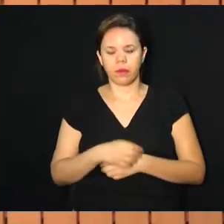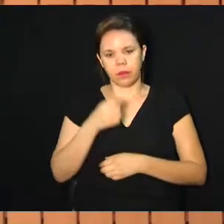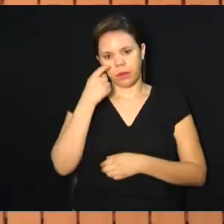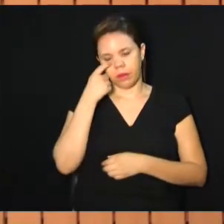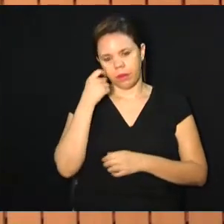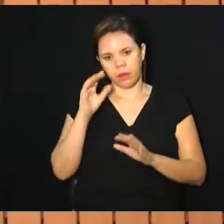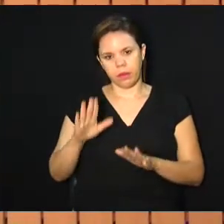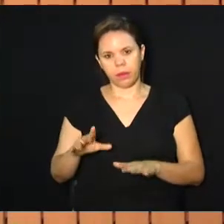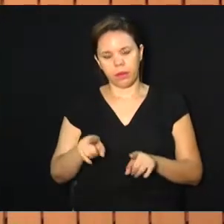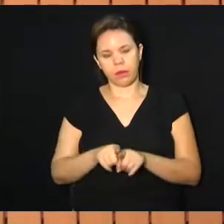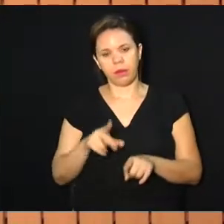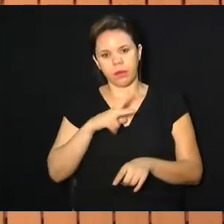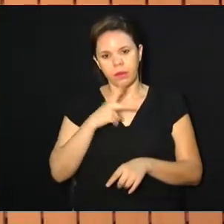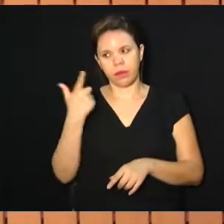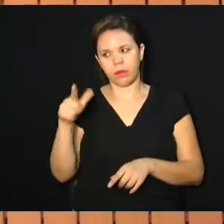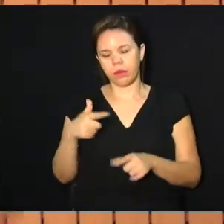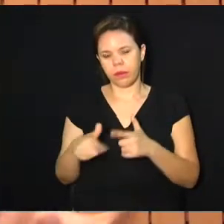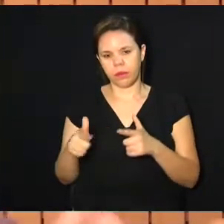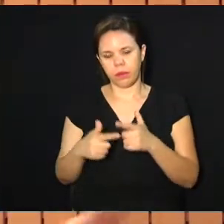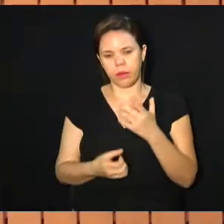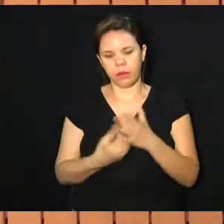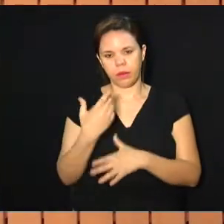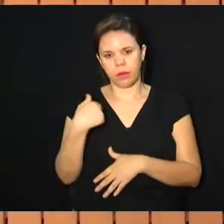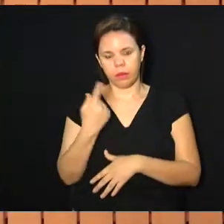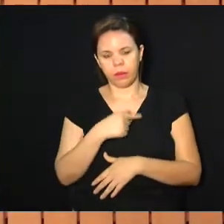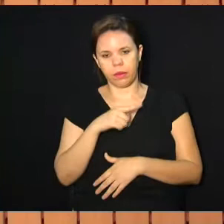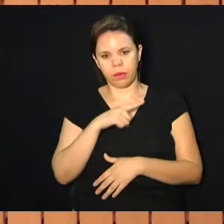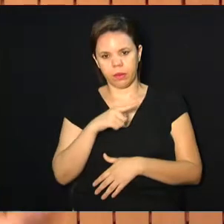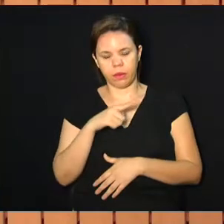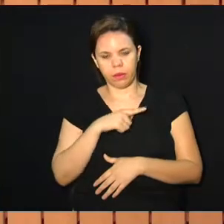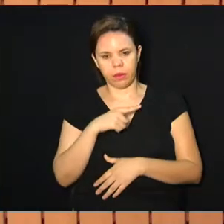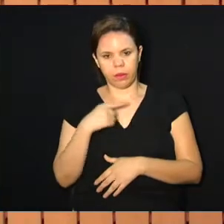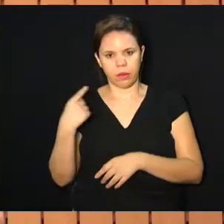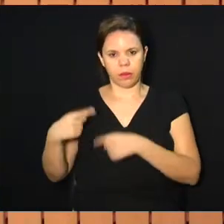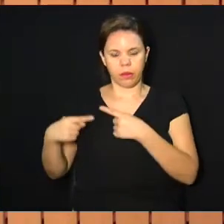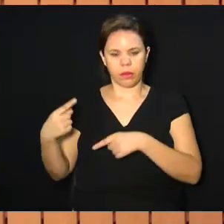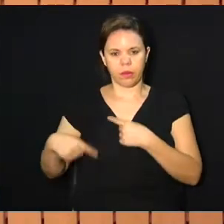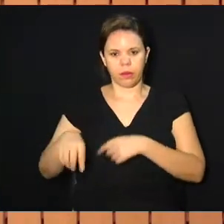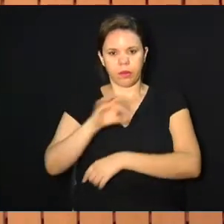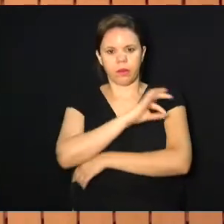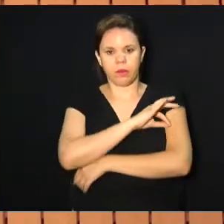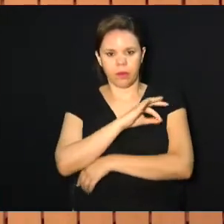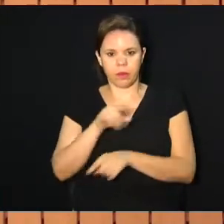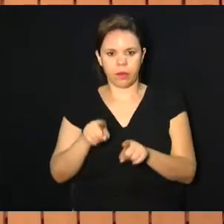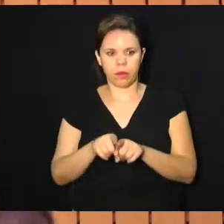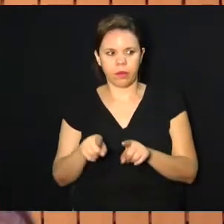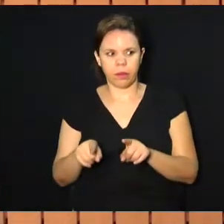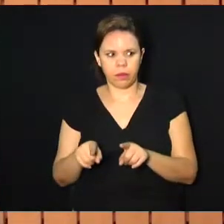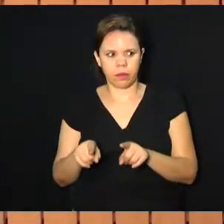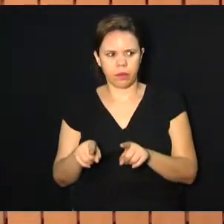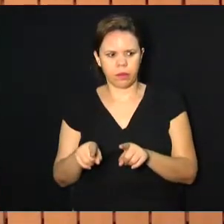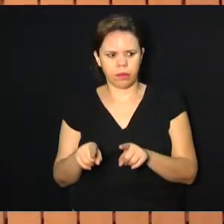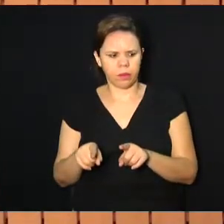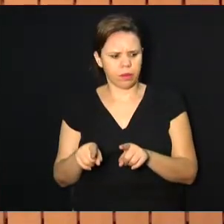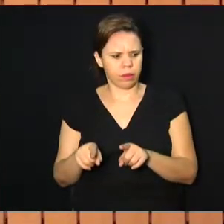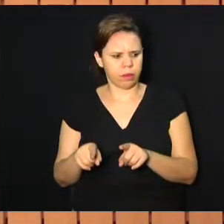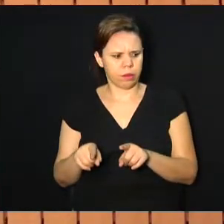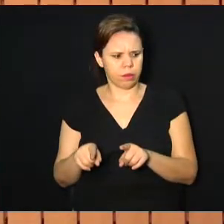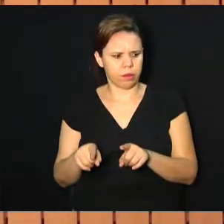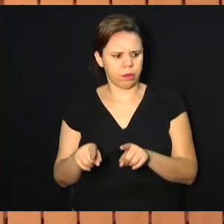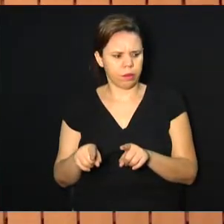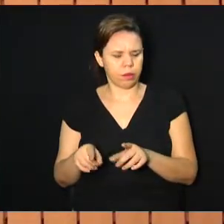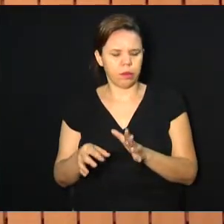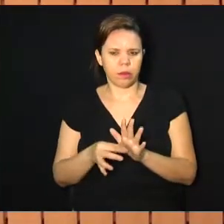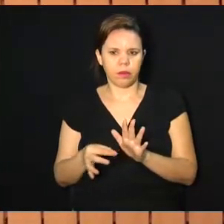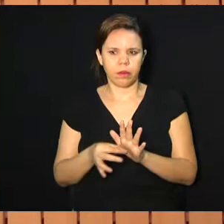mas o privado gera outros problemas. Então, por isso que o nosso caderninho debate de que a prefeitura tem que ali optar, e em todas elas tem que ter uma participação